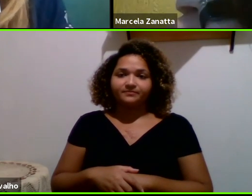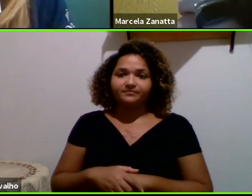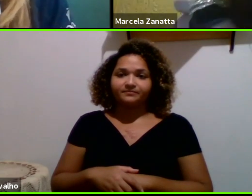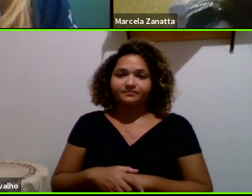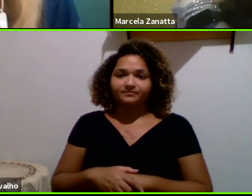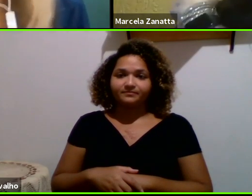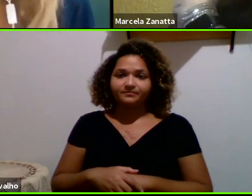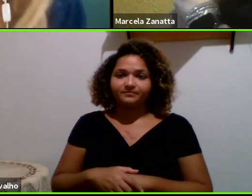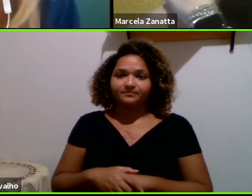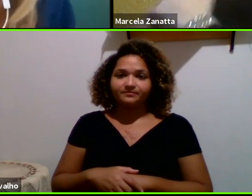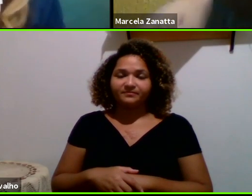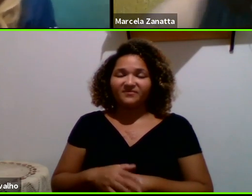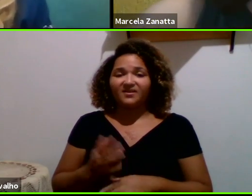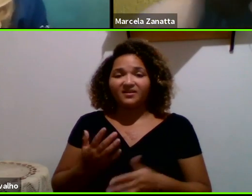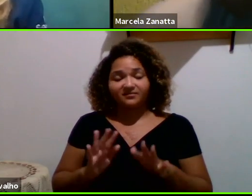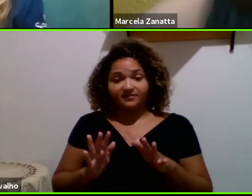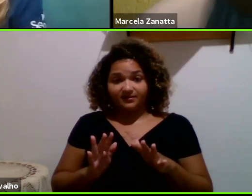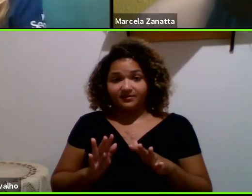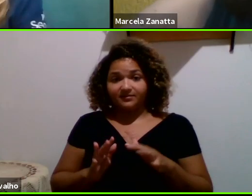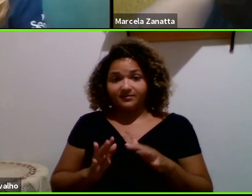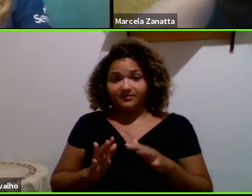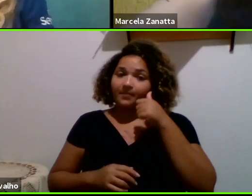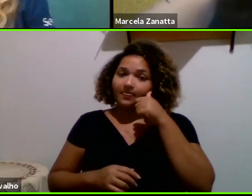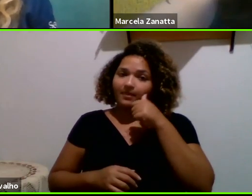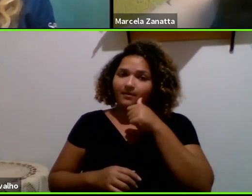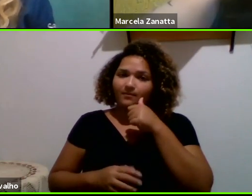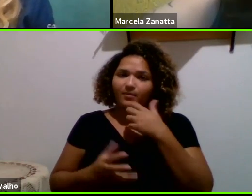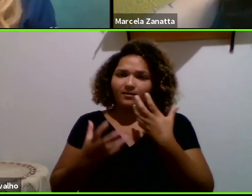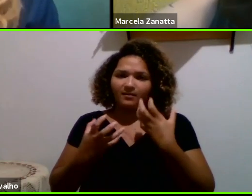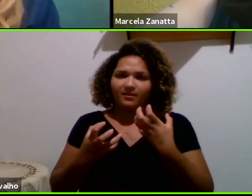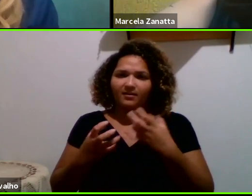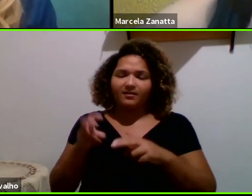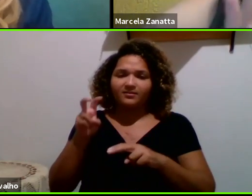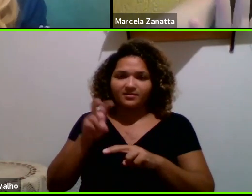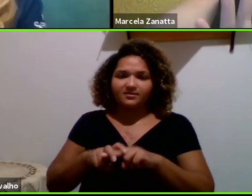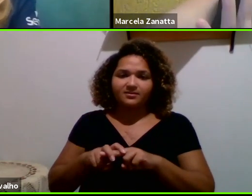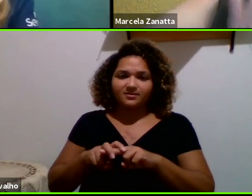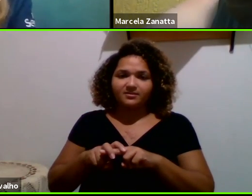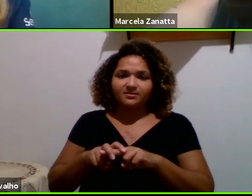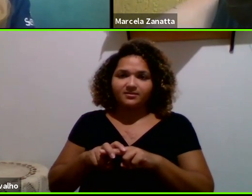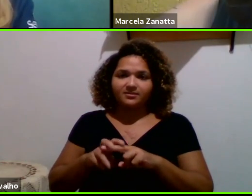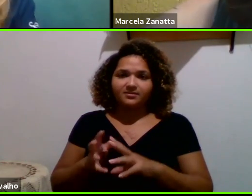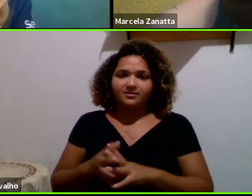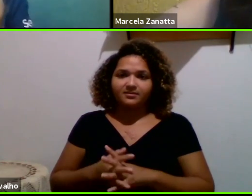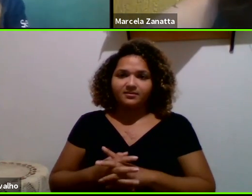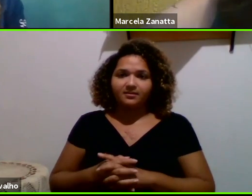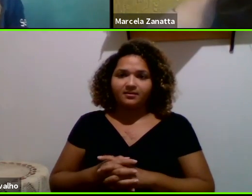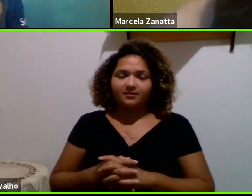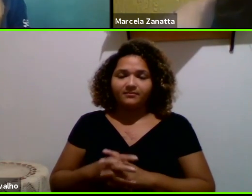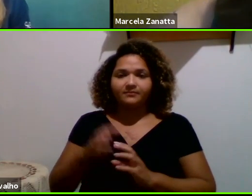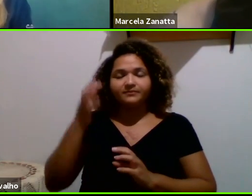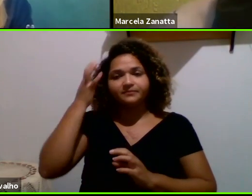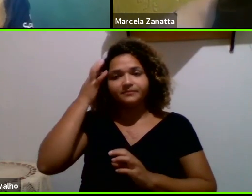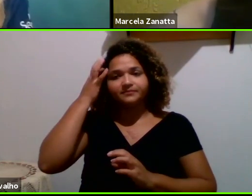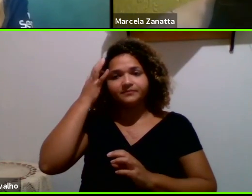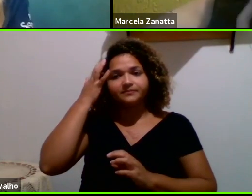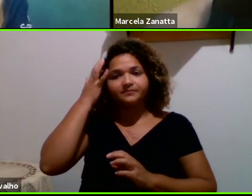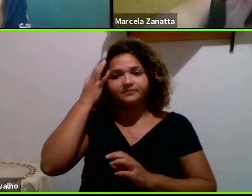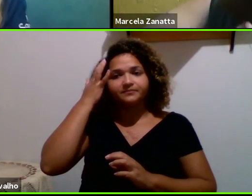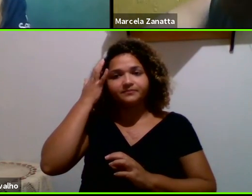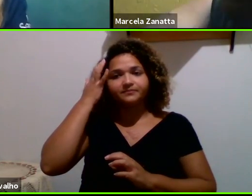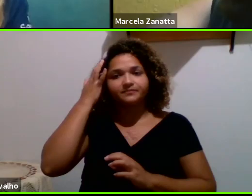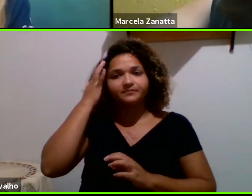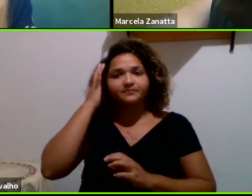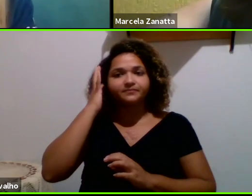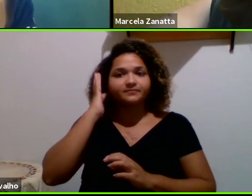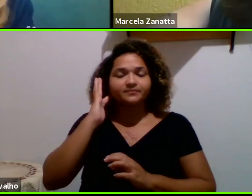Olha, Carol, às vezes a mulher ela quer sentar mesmo, sabe? E a gente deixa usar a banqueta, mas para fazer